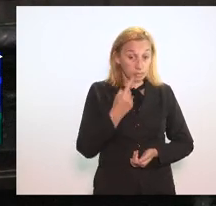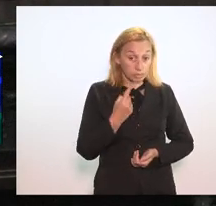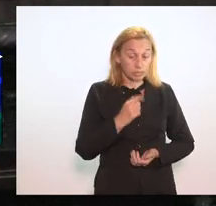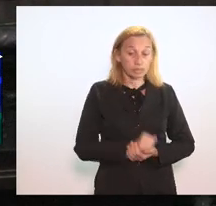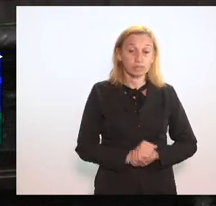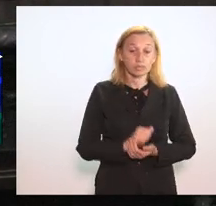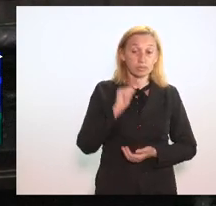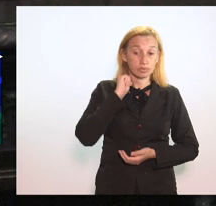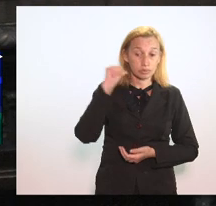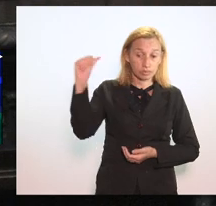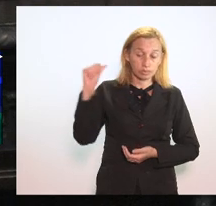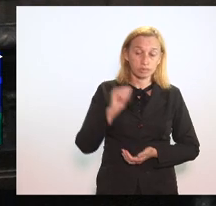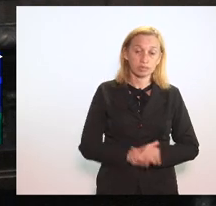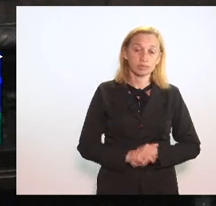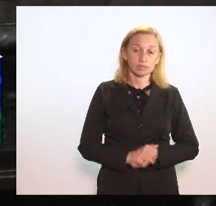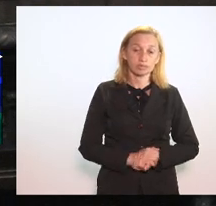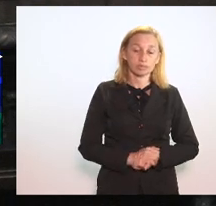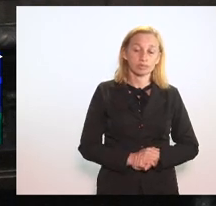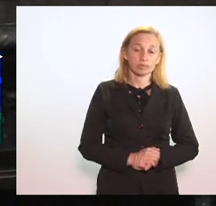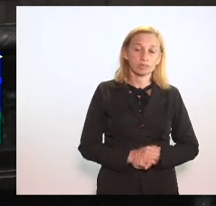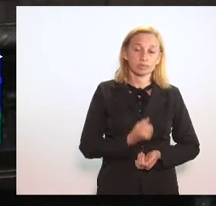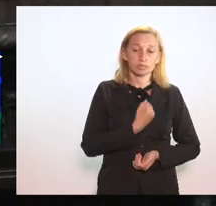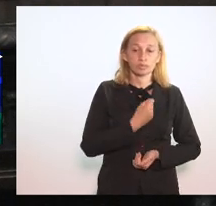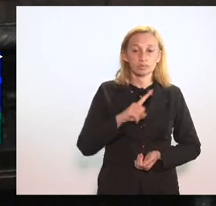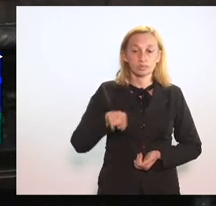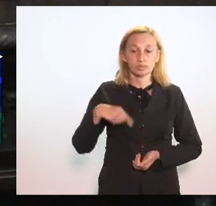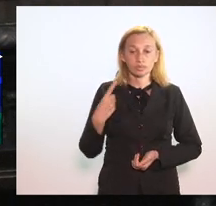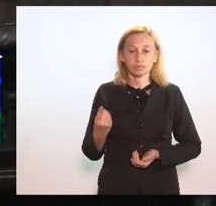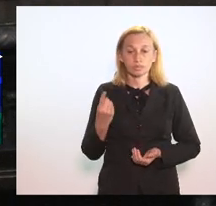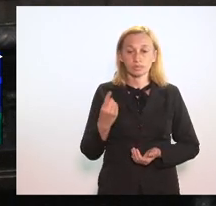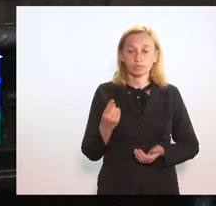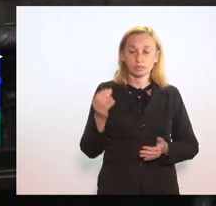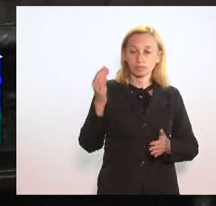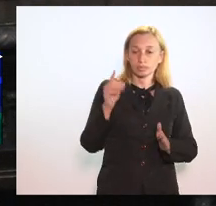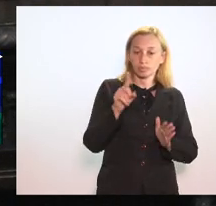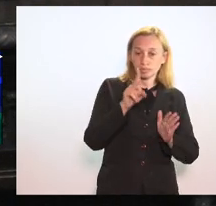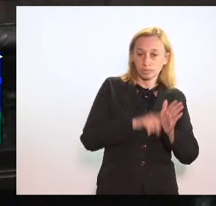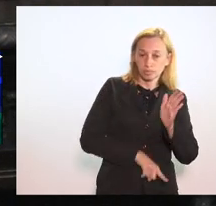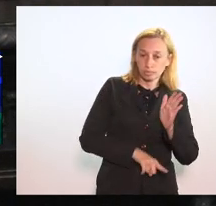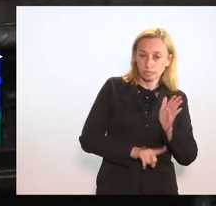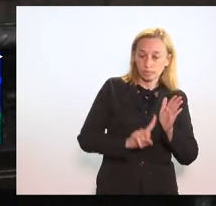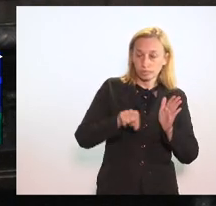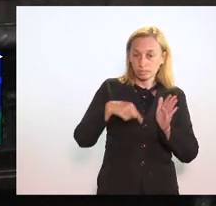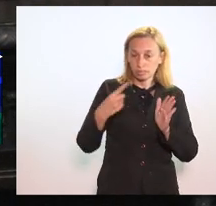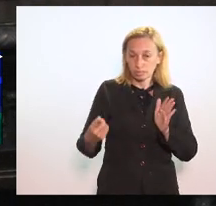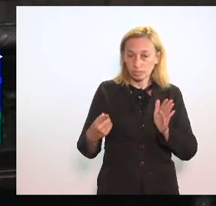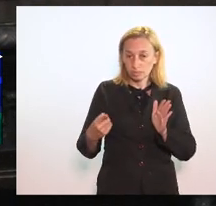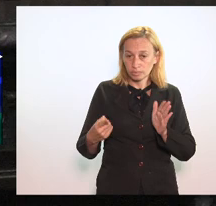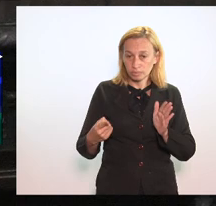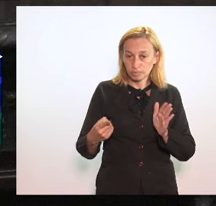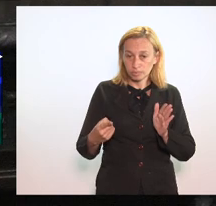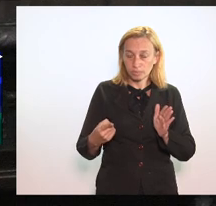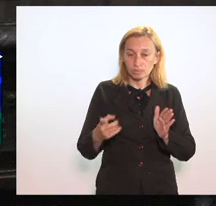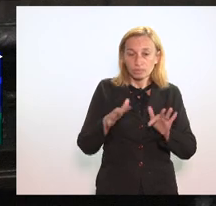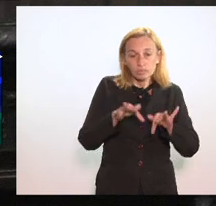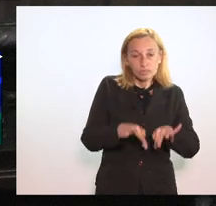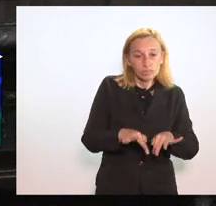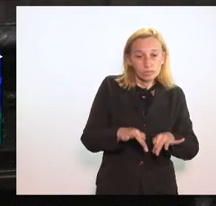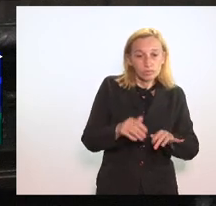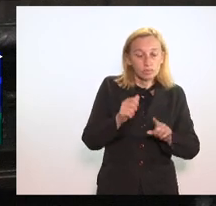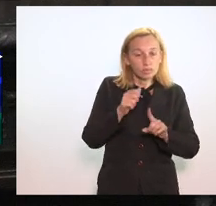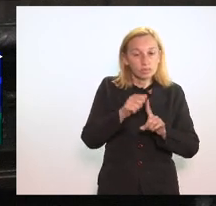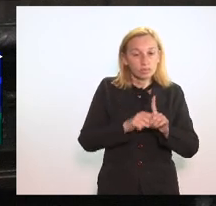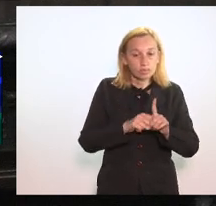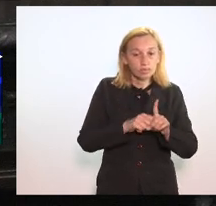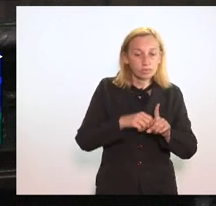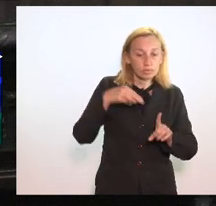um pico em abril o nome depois estabilizou taiu tivermos outro fico já no final do mês de